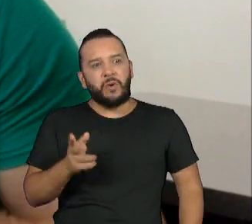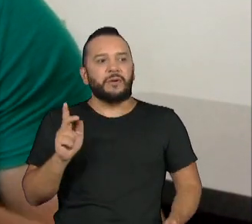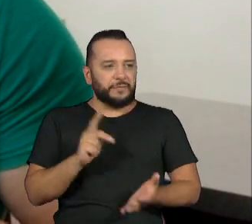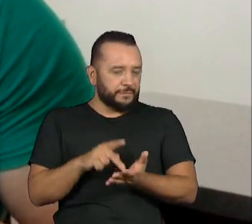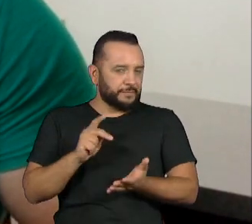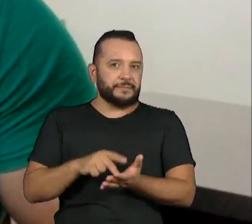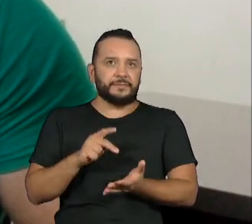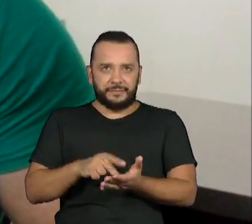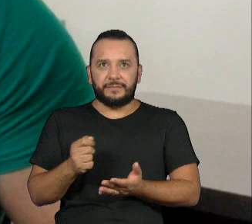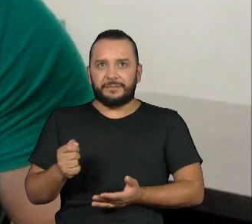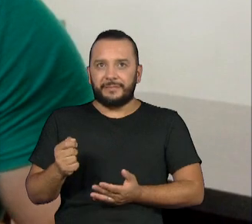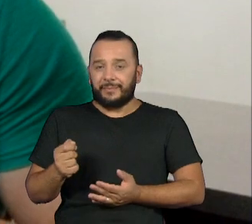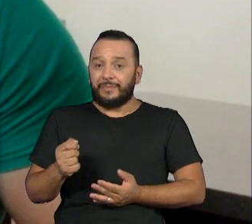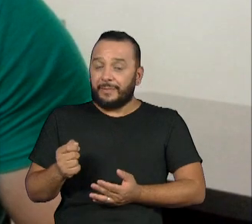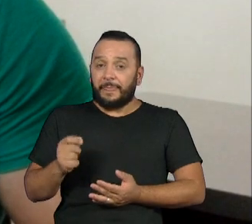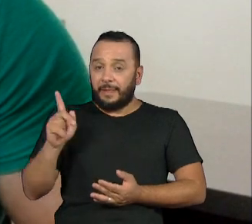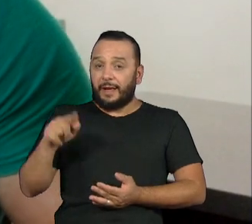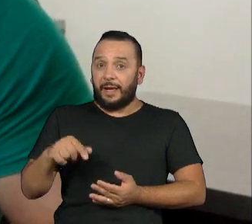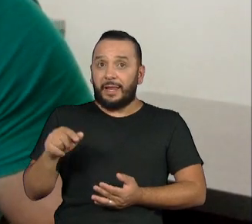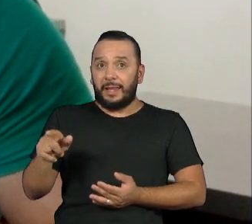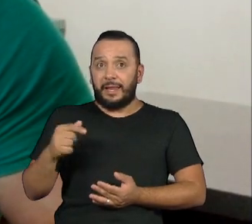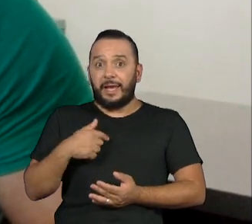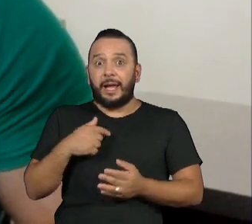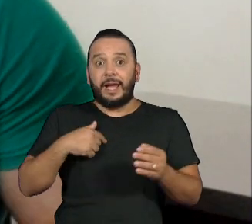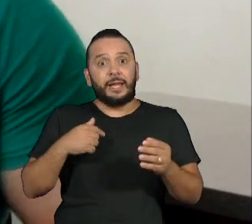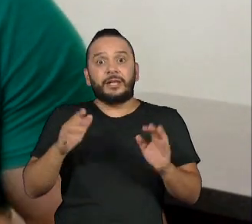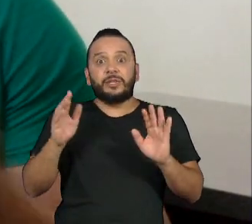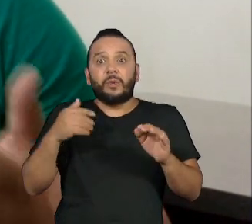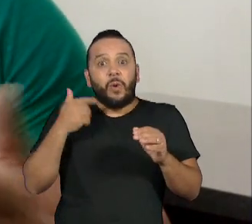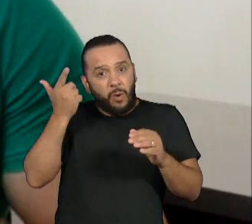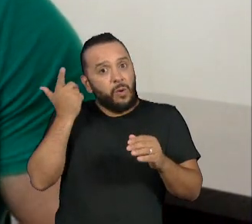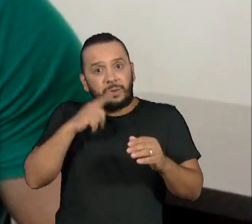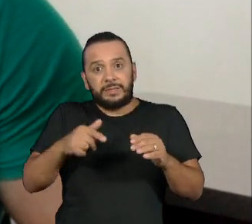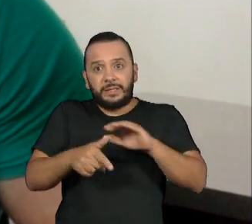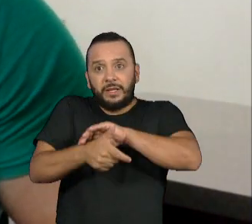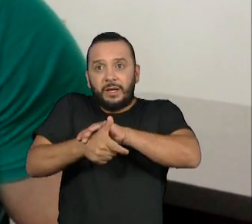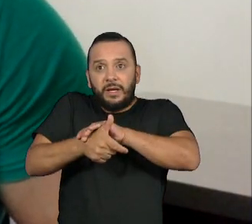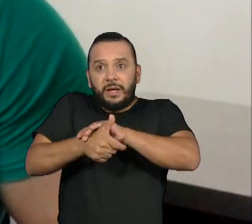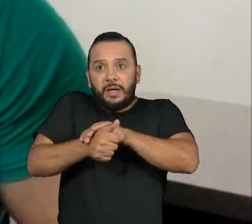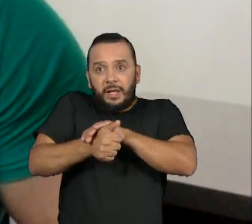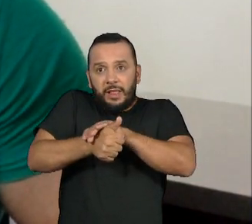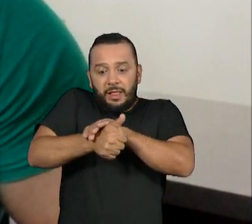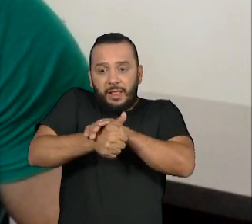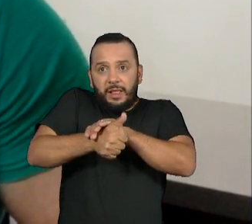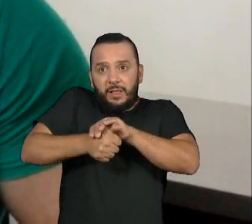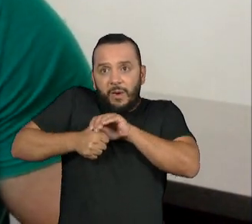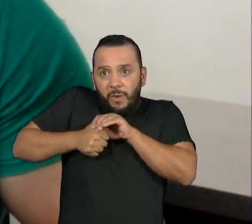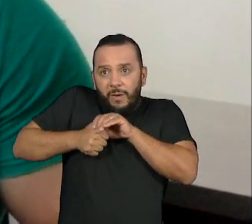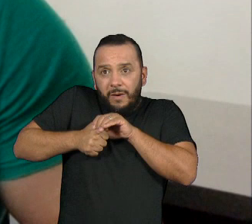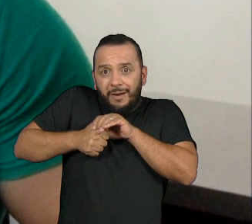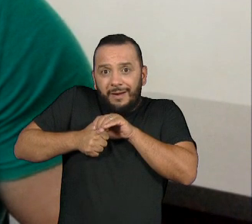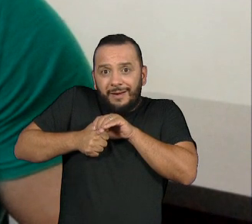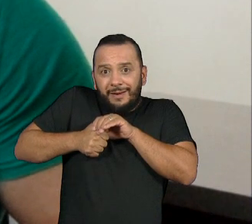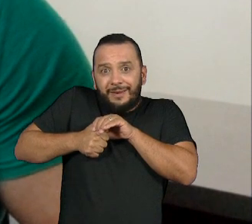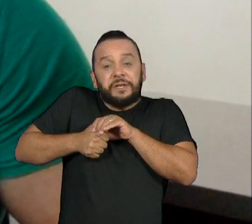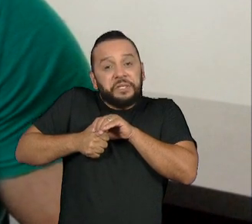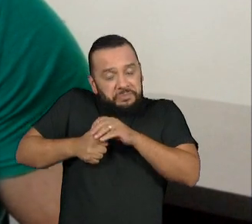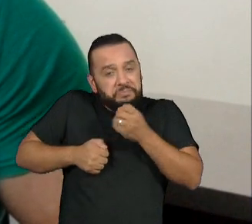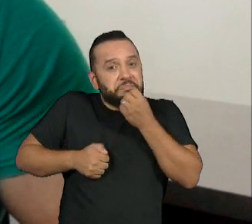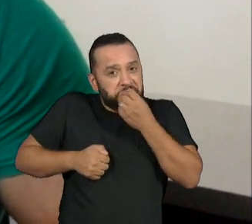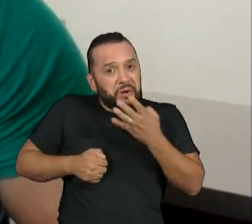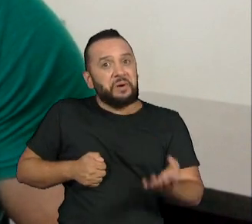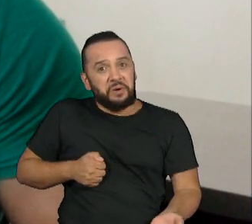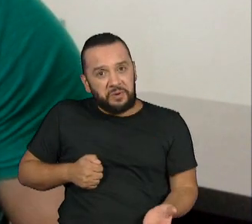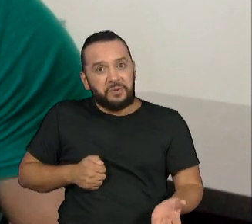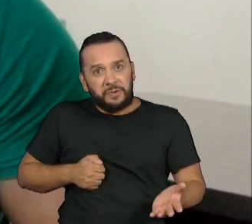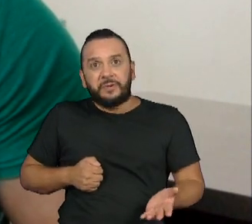quando colocaram o casco, uma das primeiras coisas que ela fez foi se esconder, então isso denotou bastante sucesso. E é claro, os integrantes